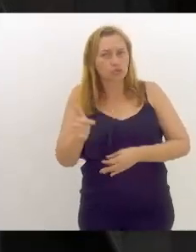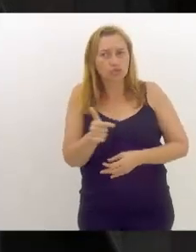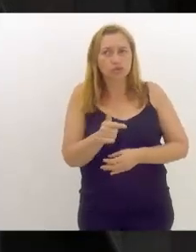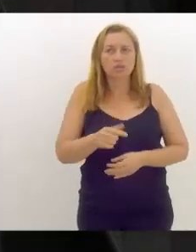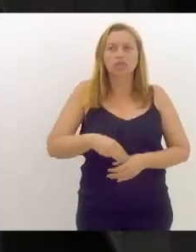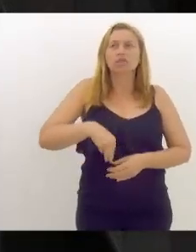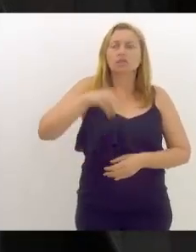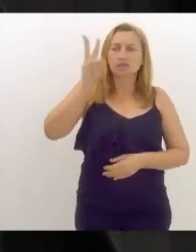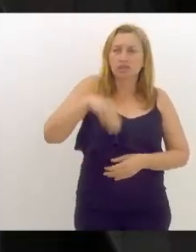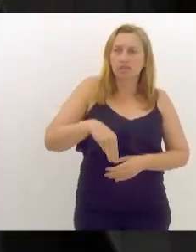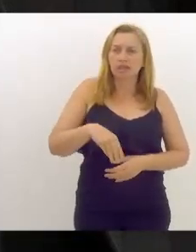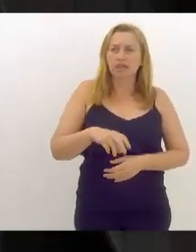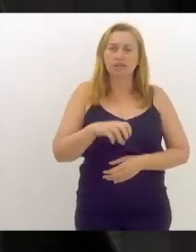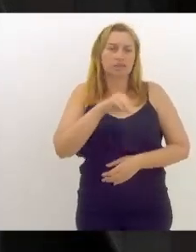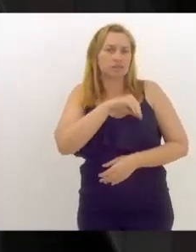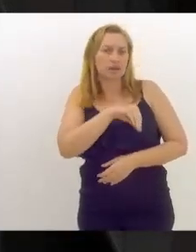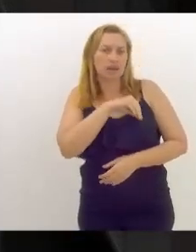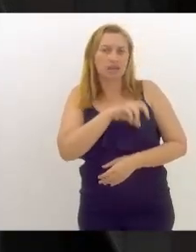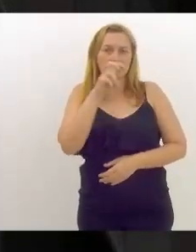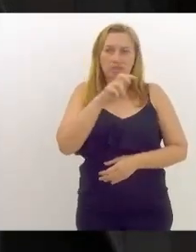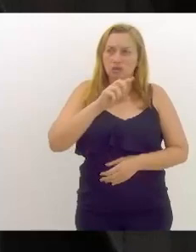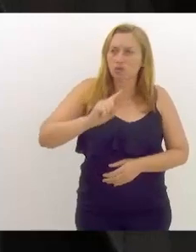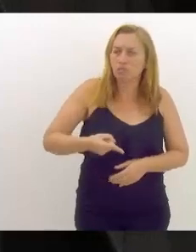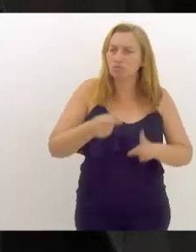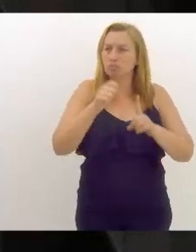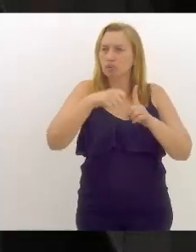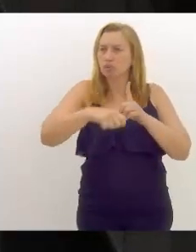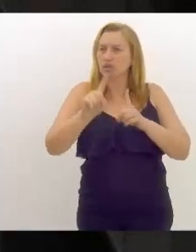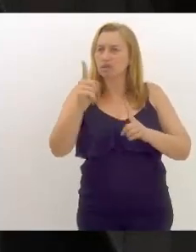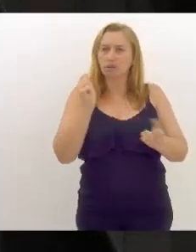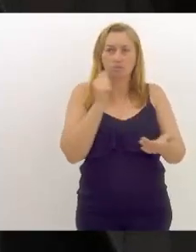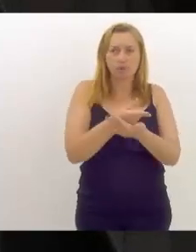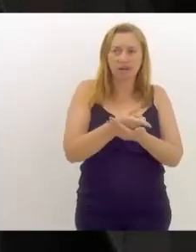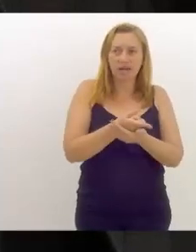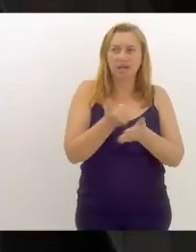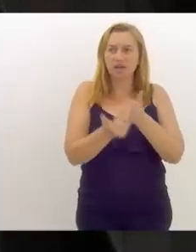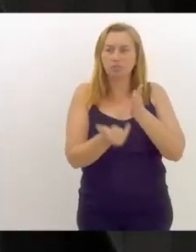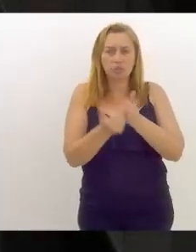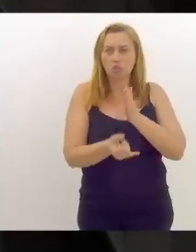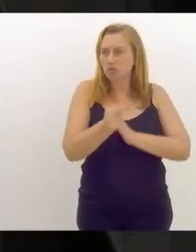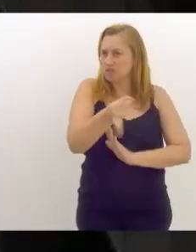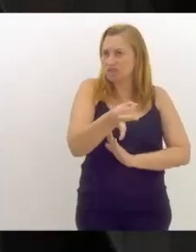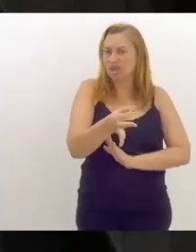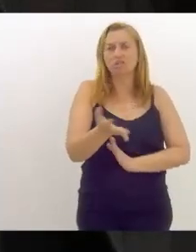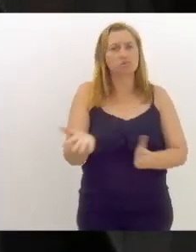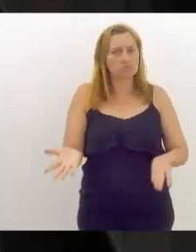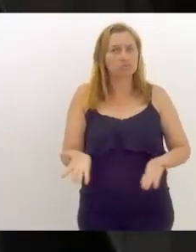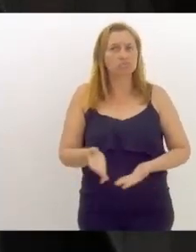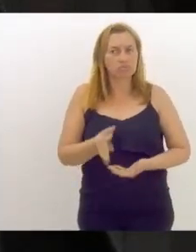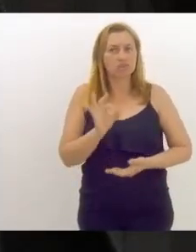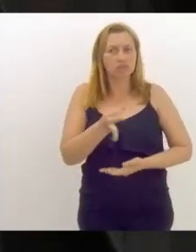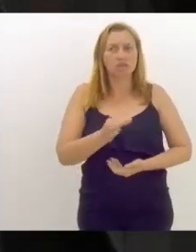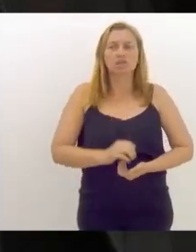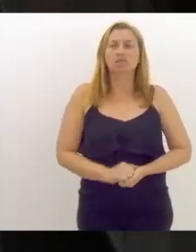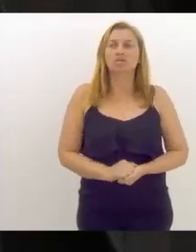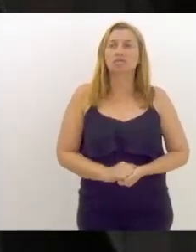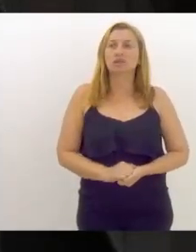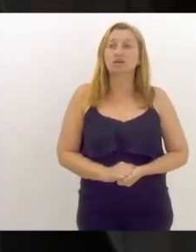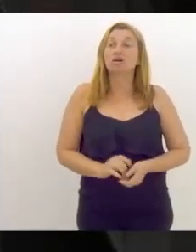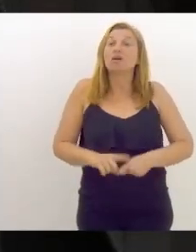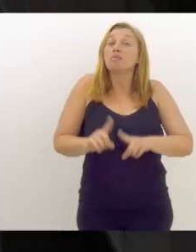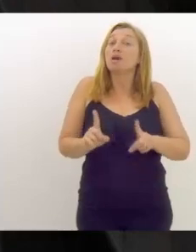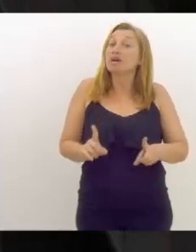ganha até 5 mil por mês, não pagar imposto de renda. Justíssimo. Quem é que vai discordar disso?